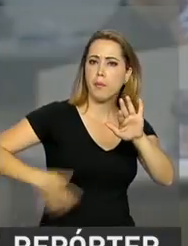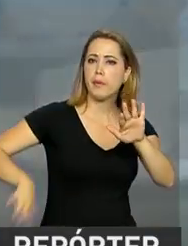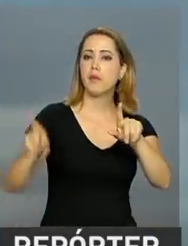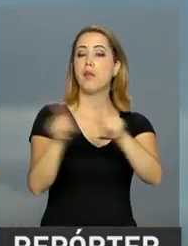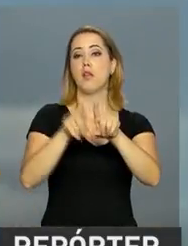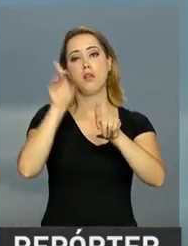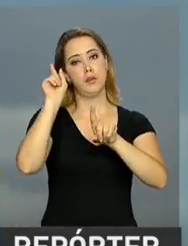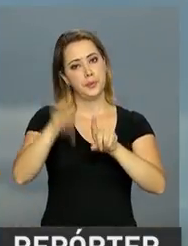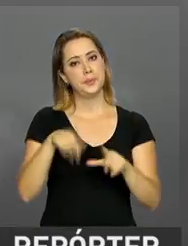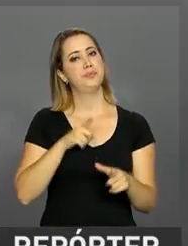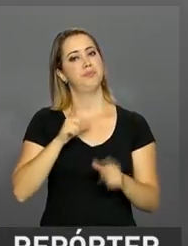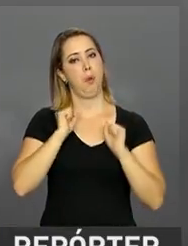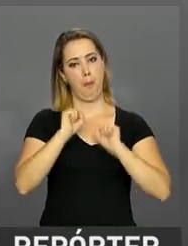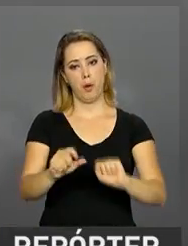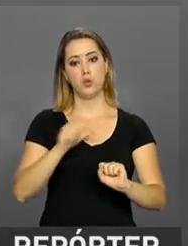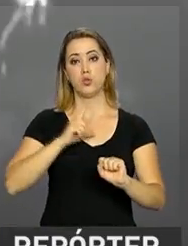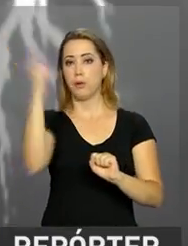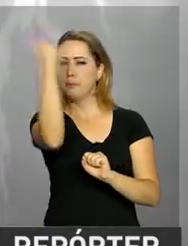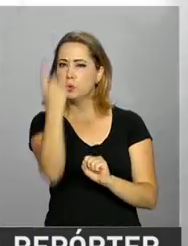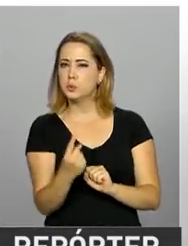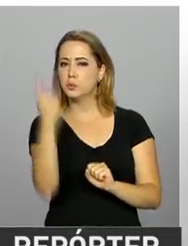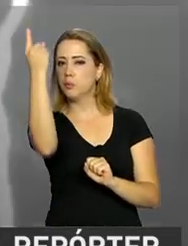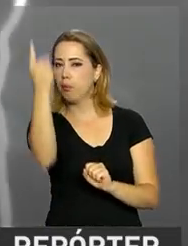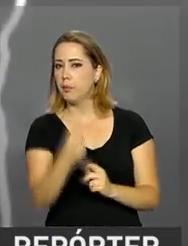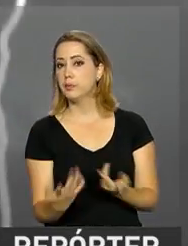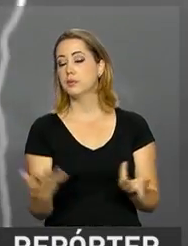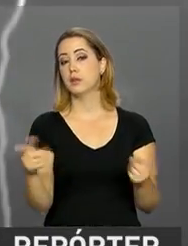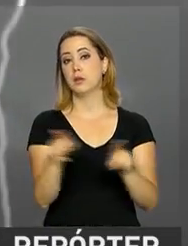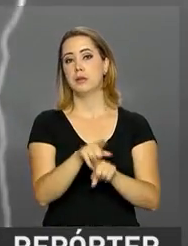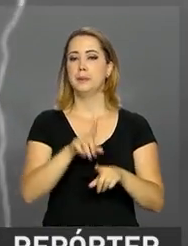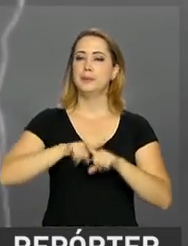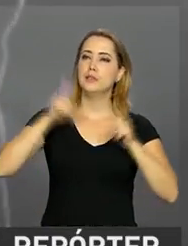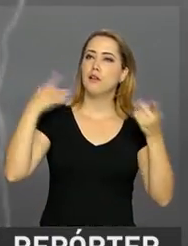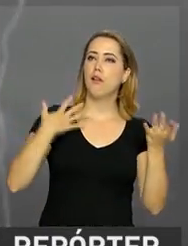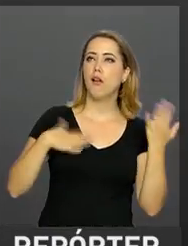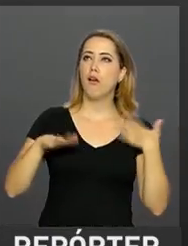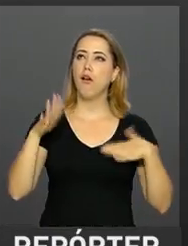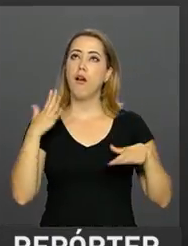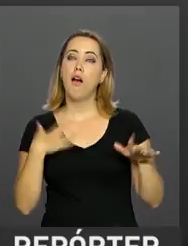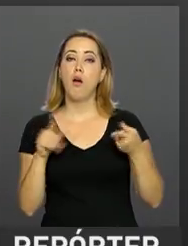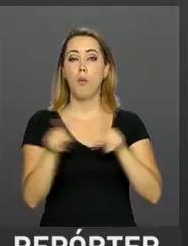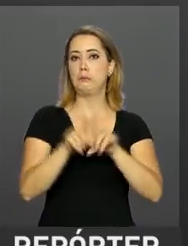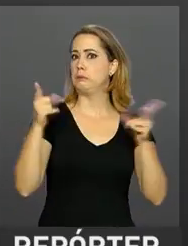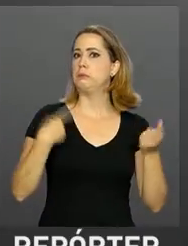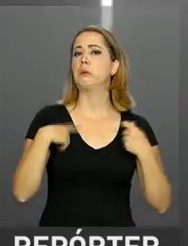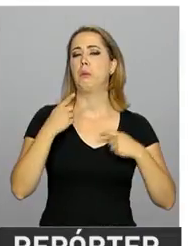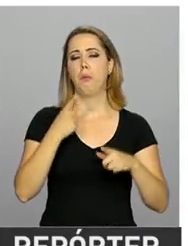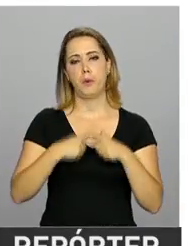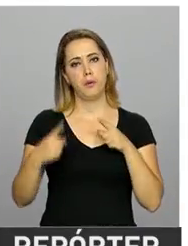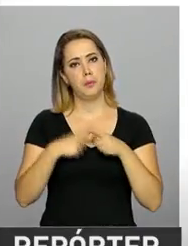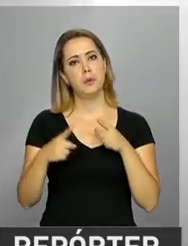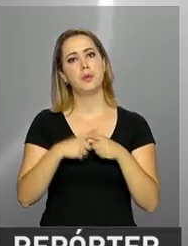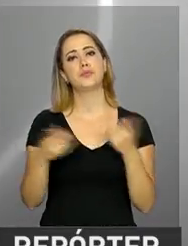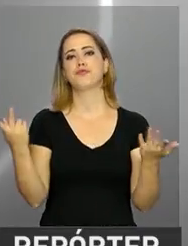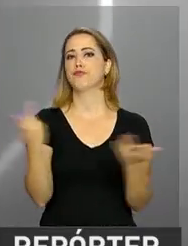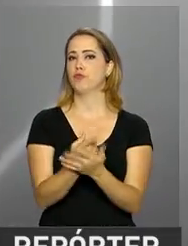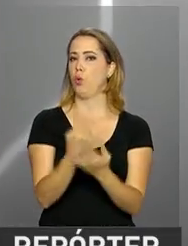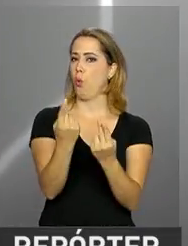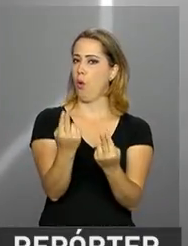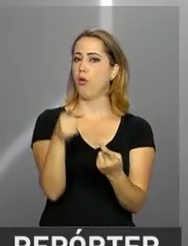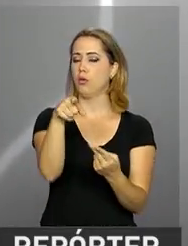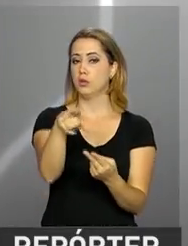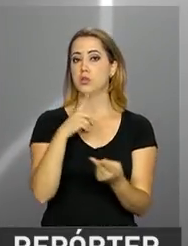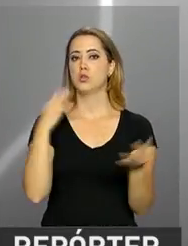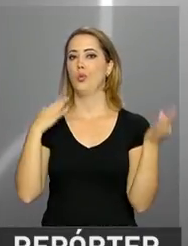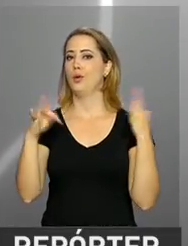e vulneráveis a Raios mas lá as pessoas relaxam acabam se expondo a tempestades e podem ser vítimas de um acidente como o que ocorreu com uma